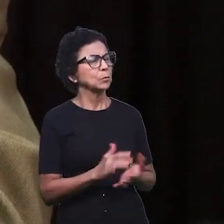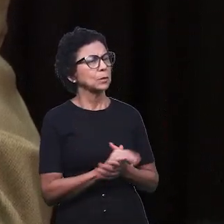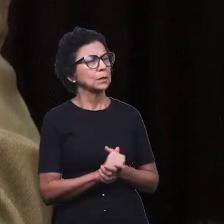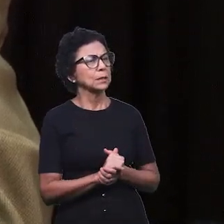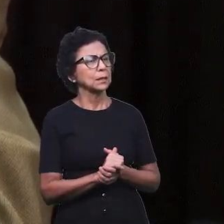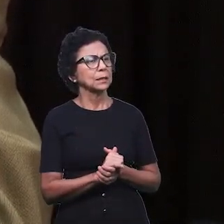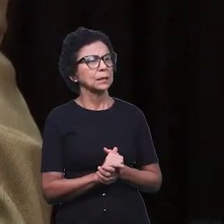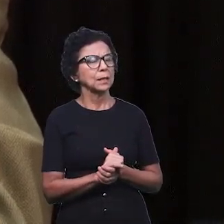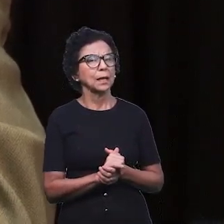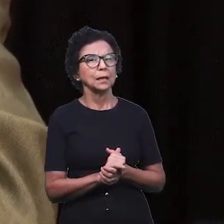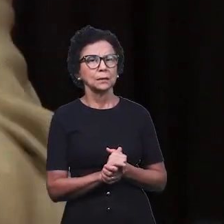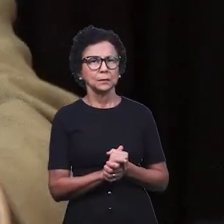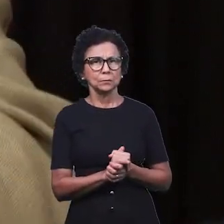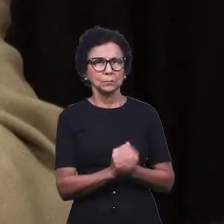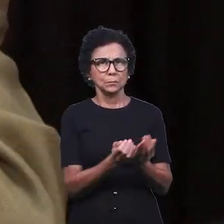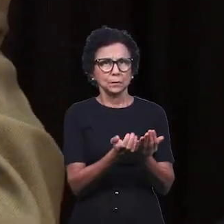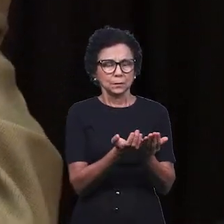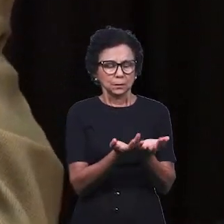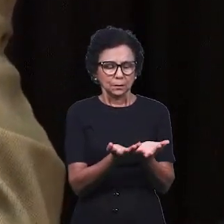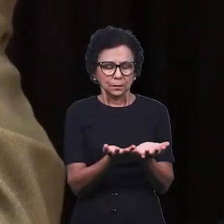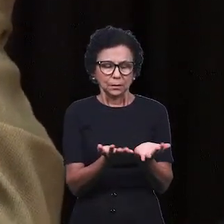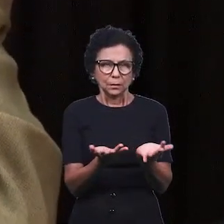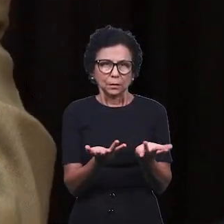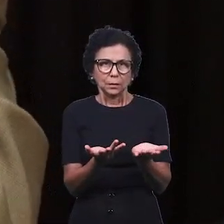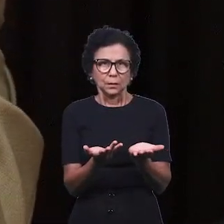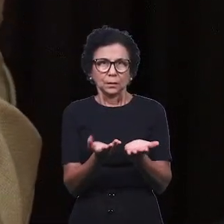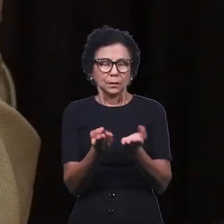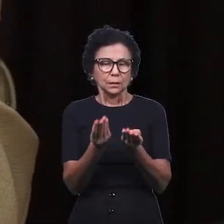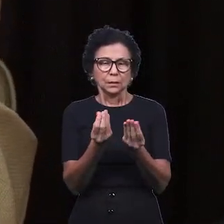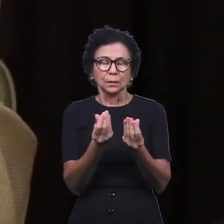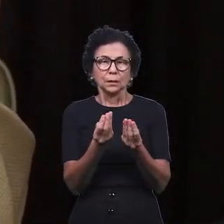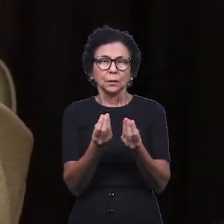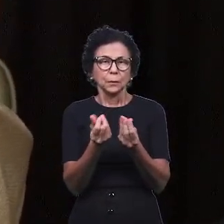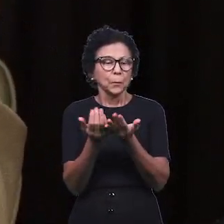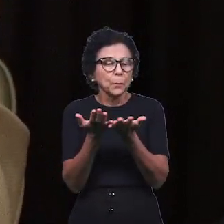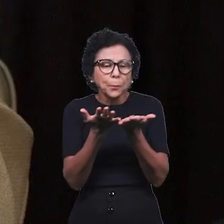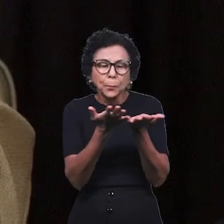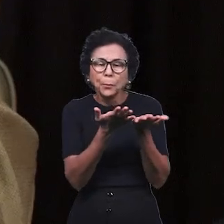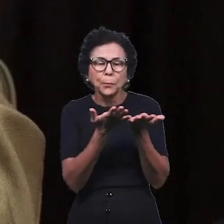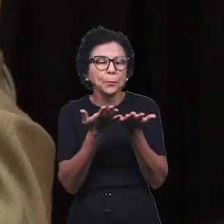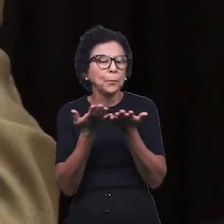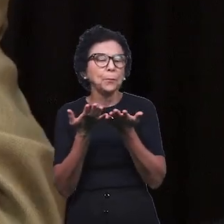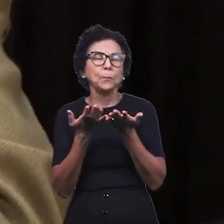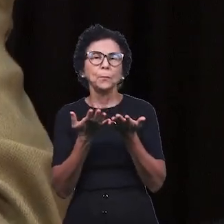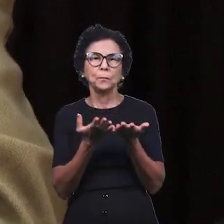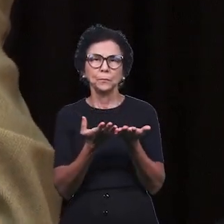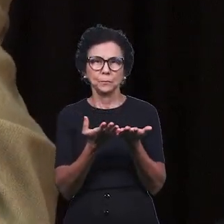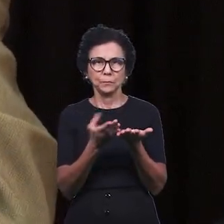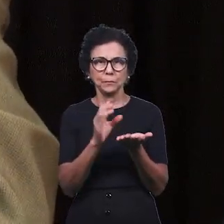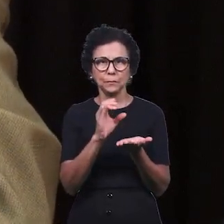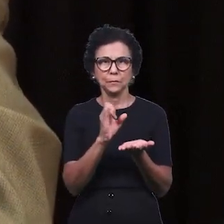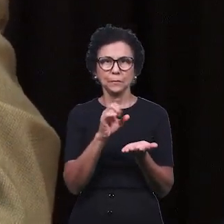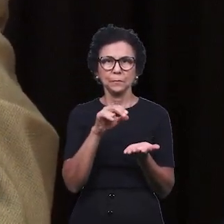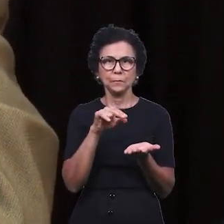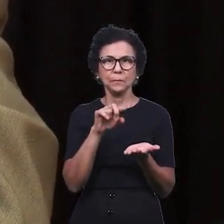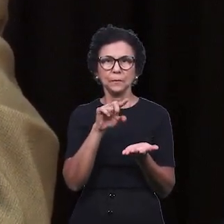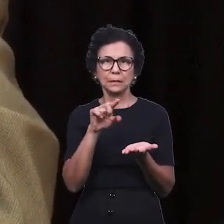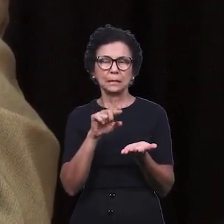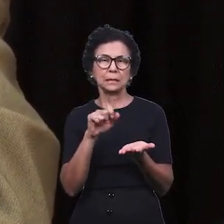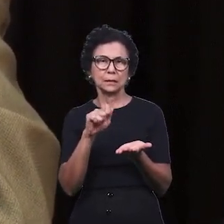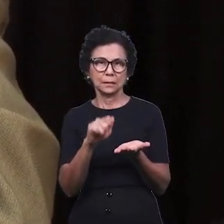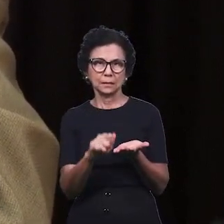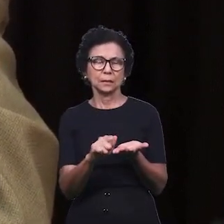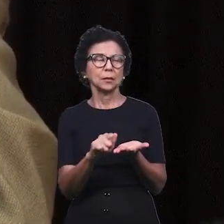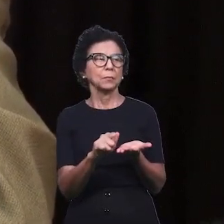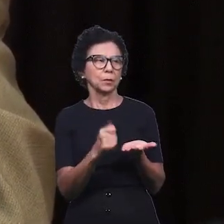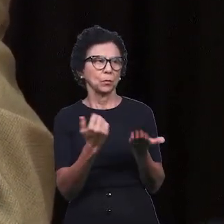coisa maravilhosa. Aí acabou, não pode jogar fora. A revelação é maravilhosa. Tem um lugar limpo para ser colocado, exatamente, né? Nós vamos falar